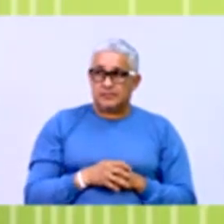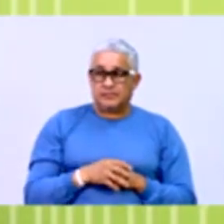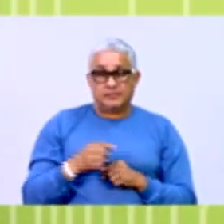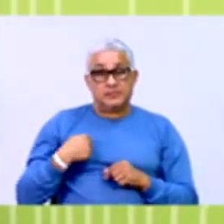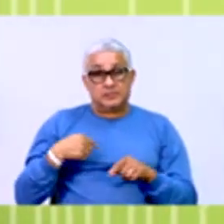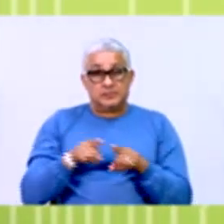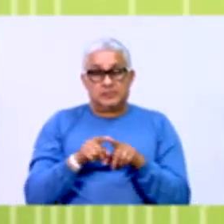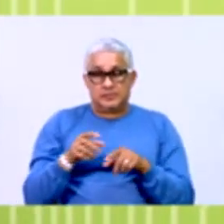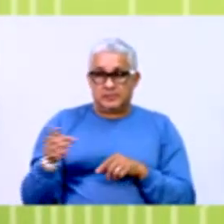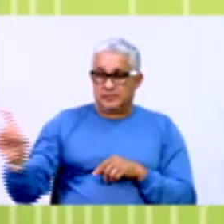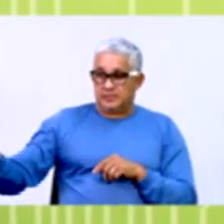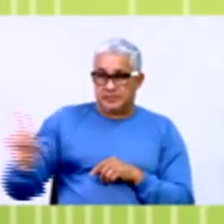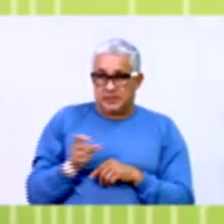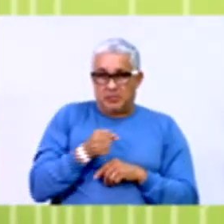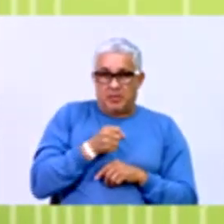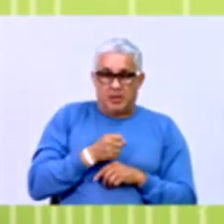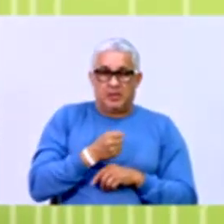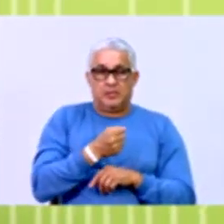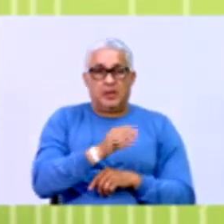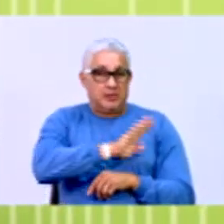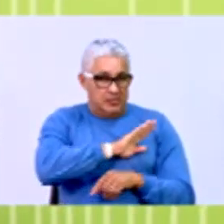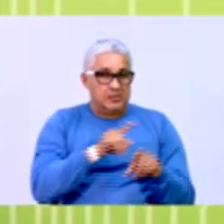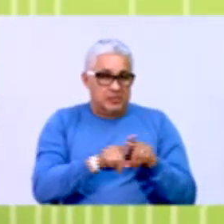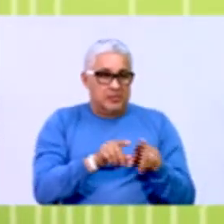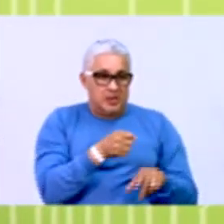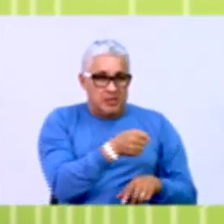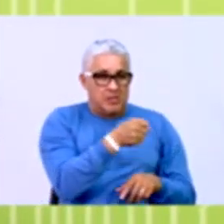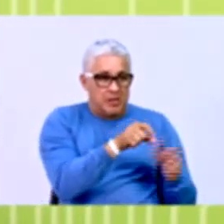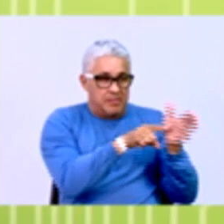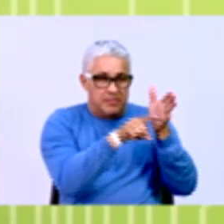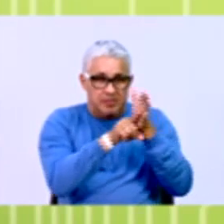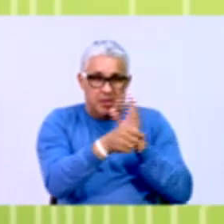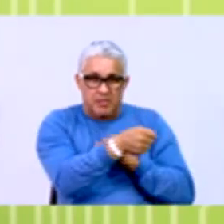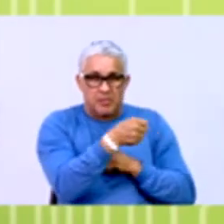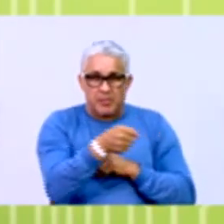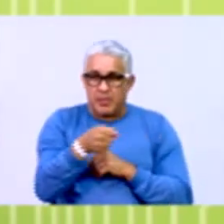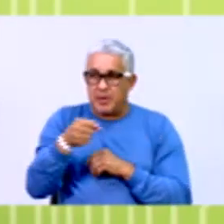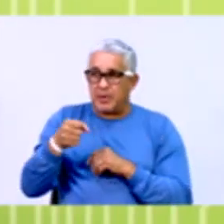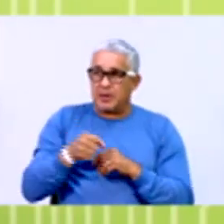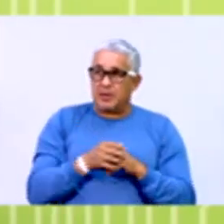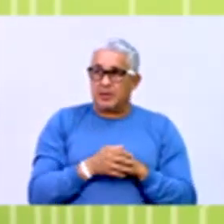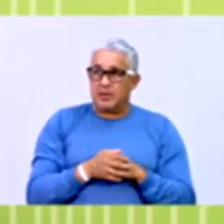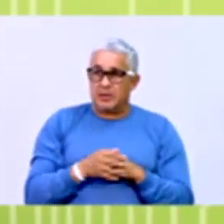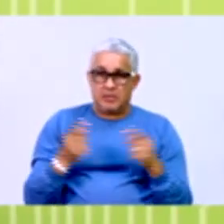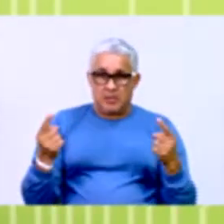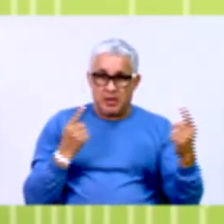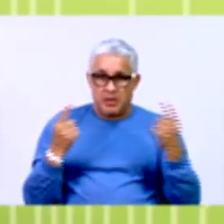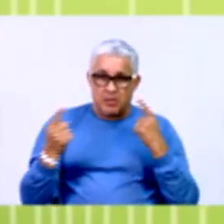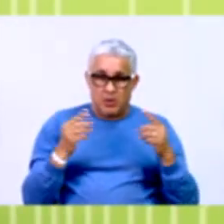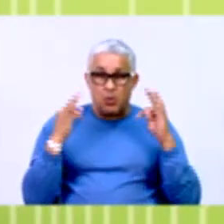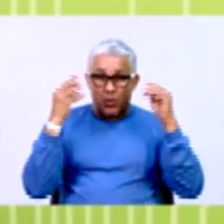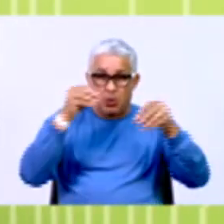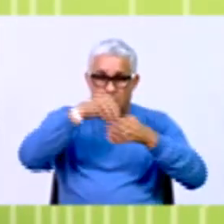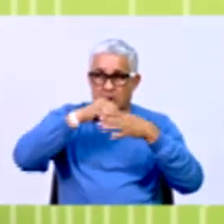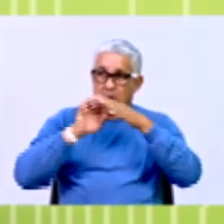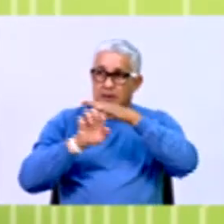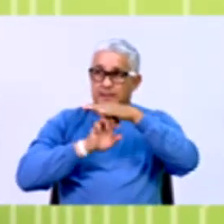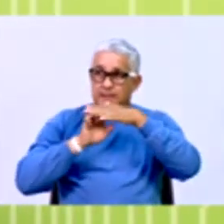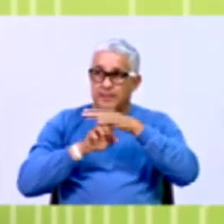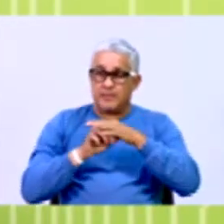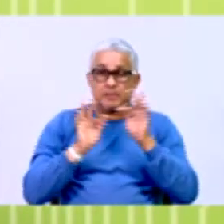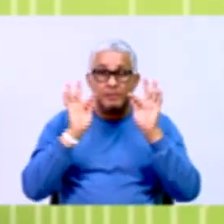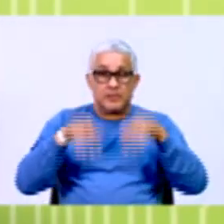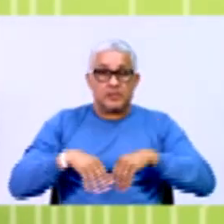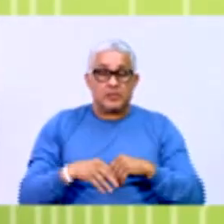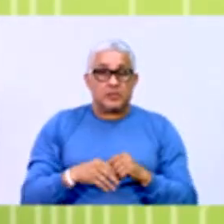fui entrevistado, vários colegas foram entrevistados e entrevistaram quase todos da empresa, né? E no final